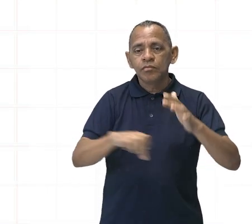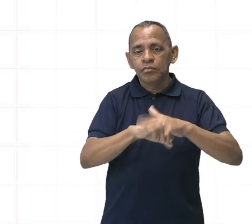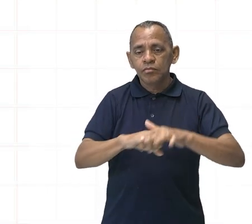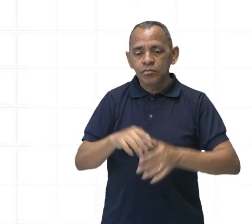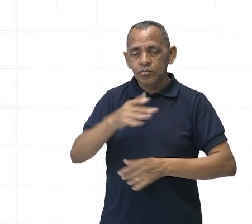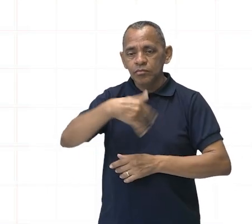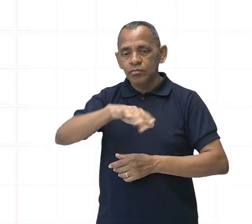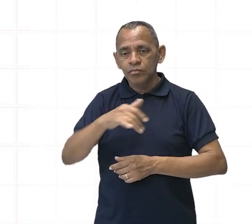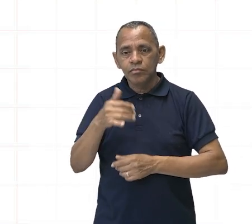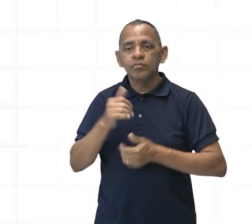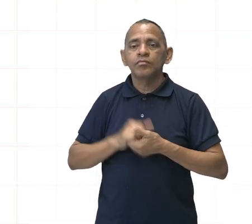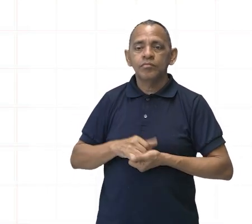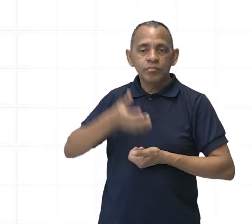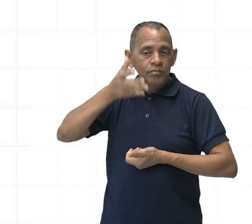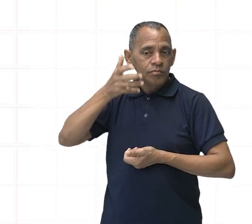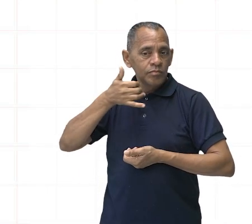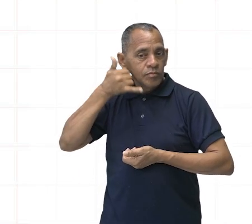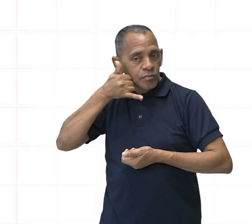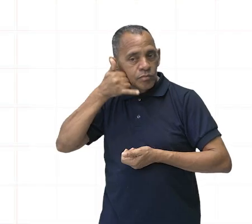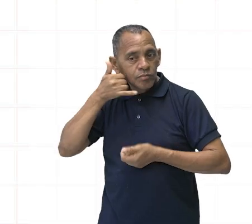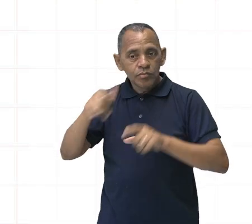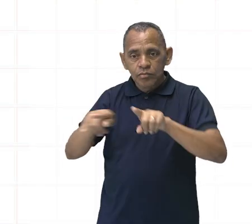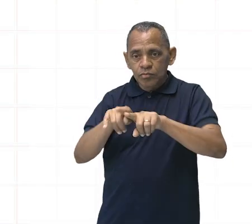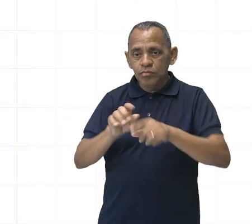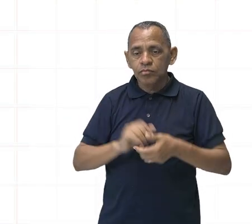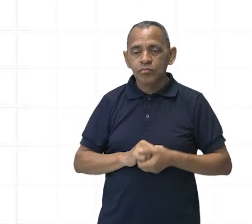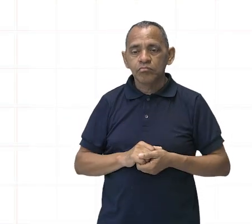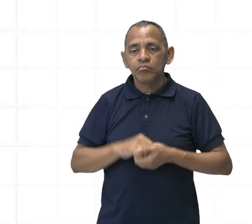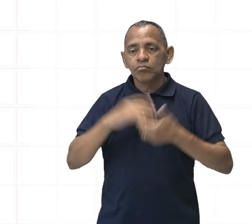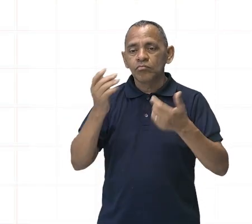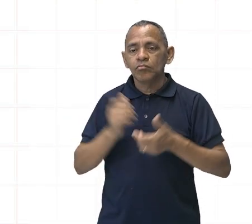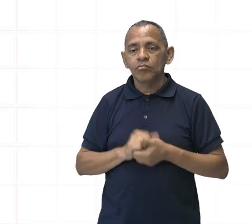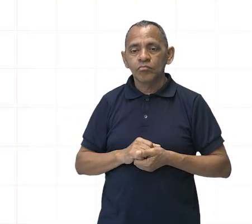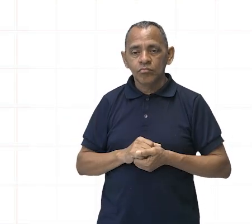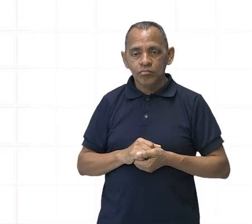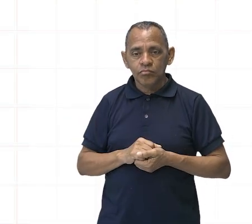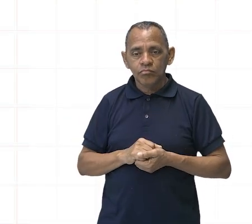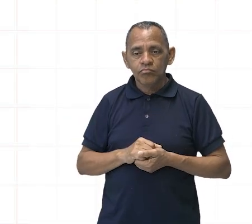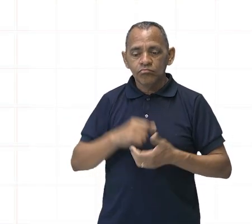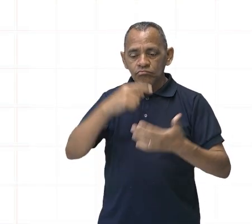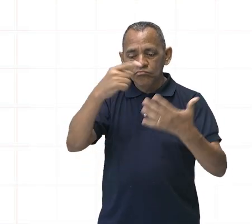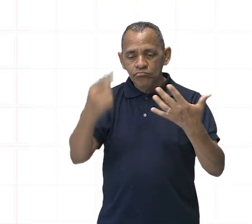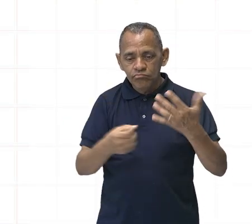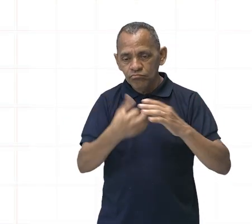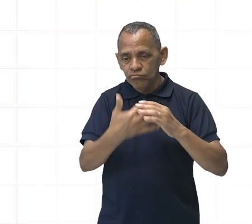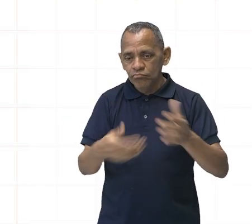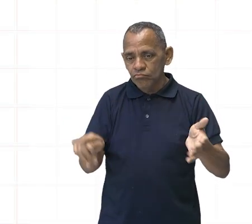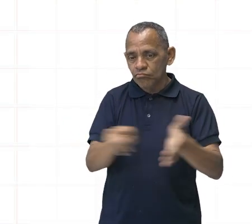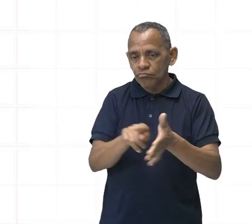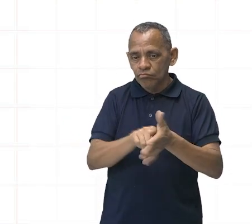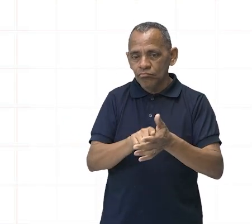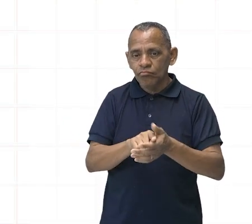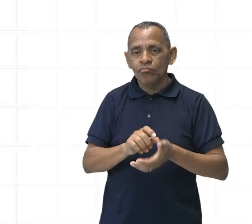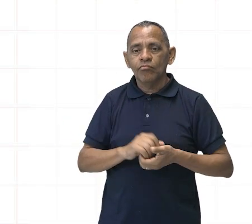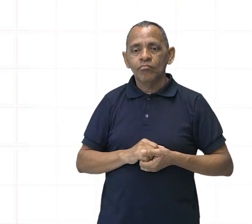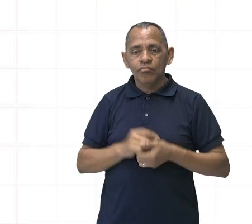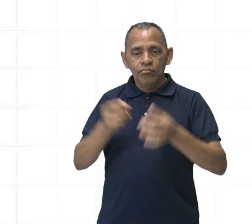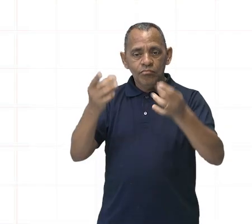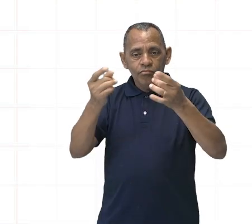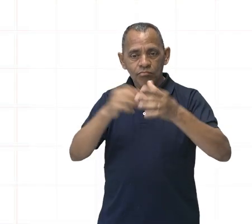de telecomunicações. Qual é o grande ponto dessas privatizações? Essas empresas elas